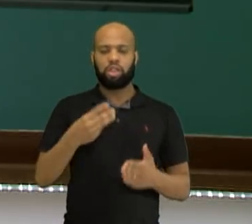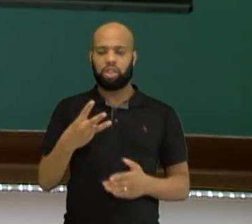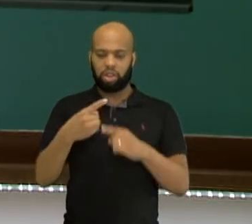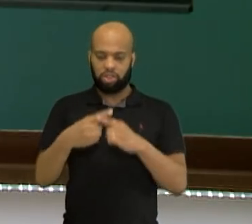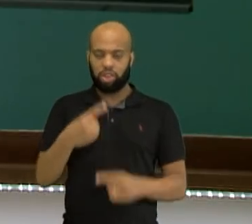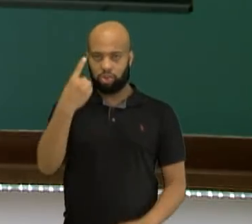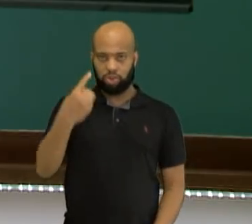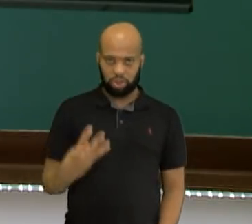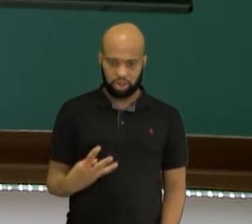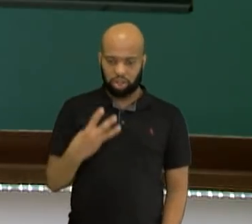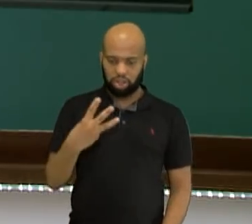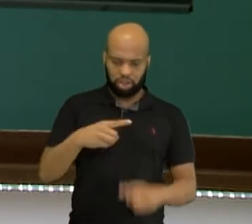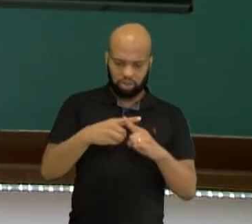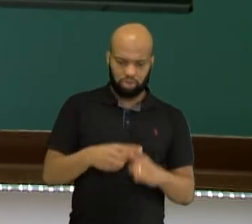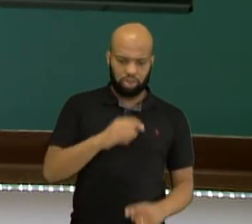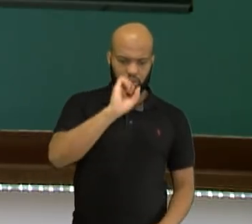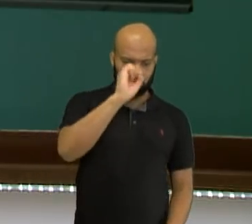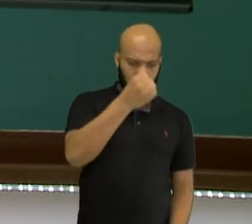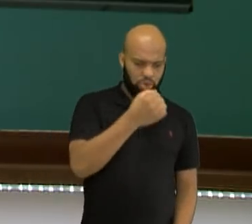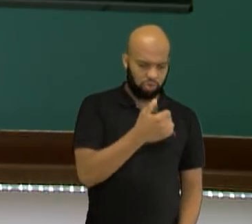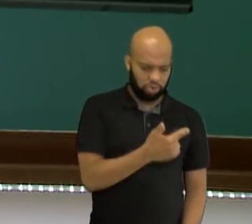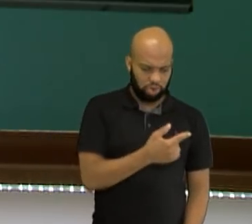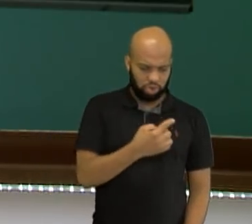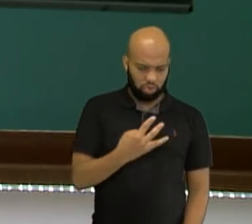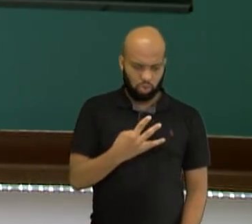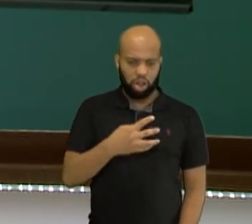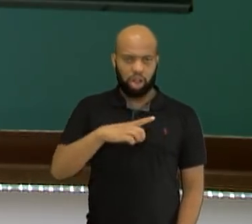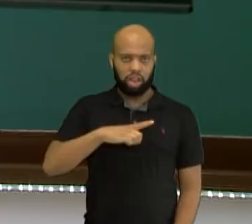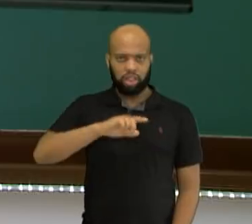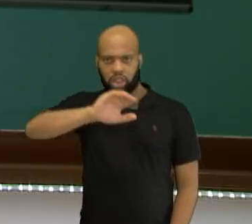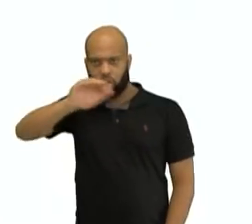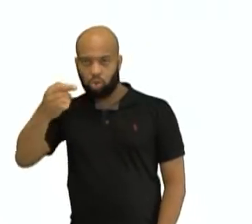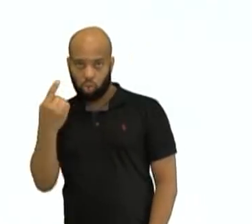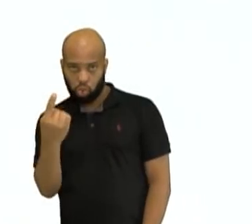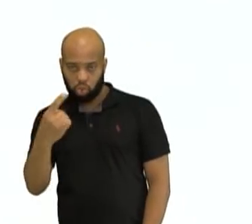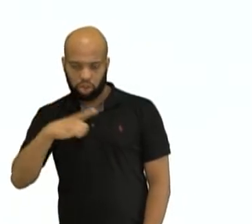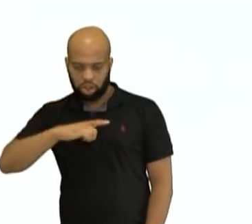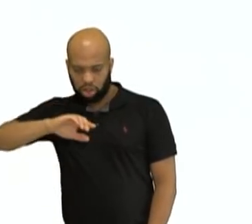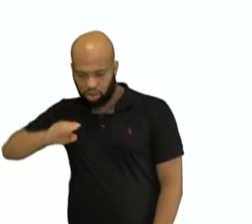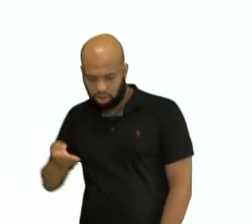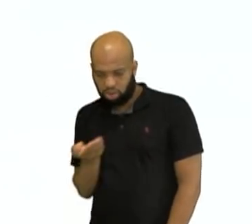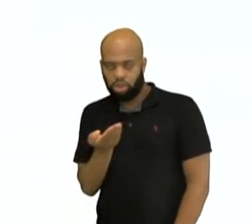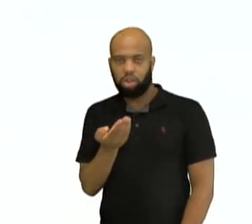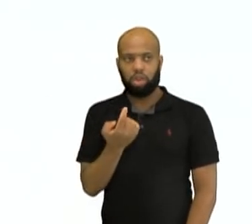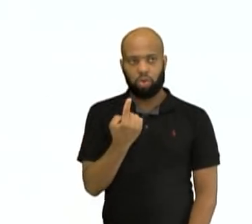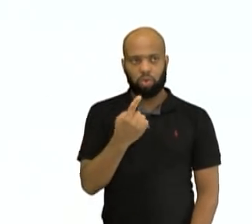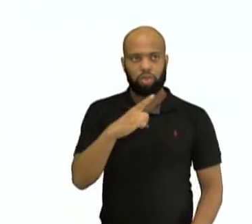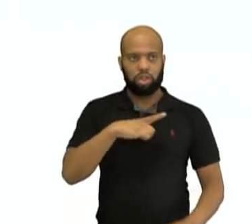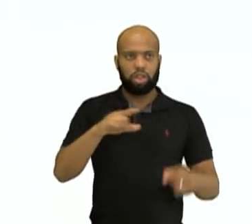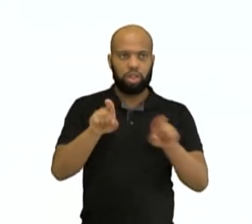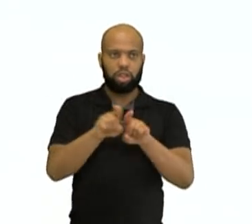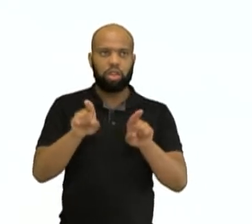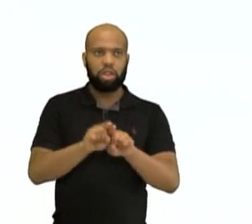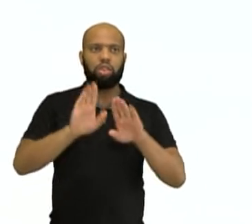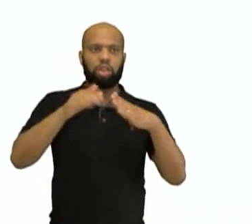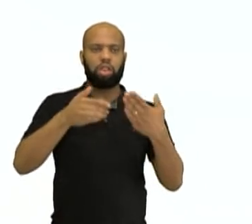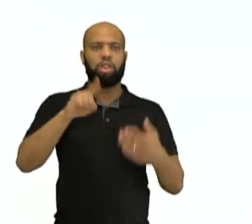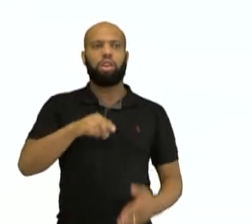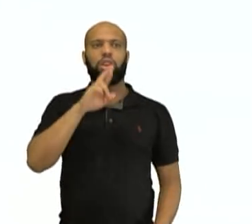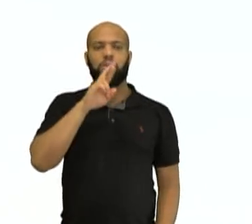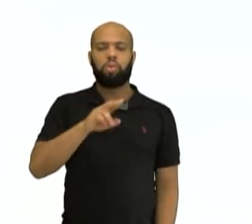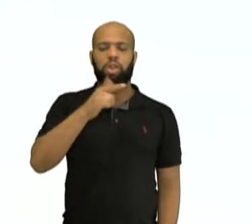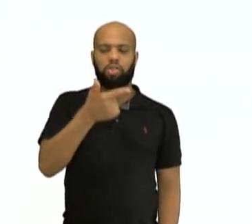3, 3 vezes 8, 24. Como eu tenho uma casa depois da vírgula, eu desloco a vírgula uma casa da direita para a esquerda e eu